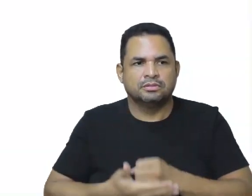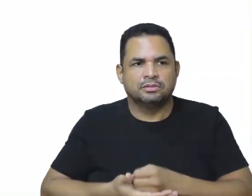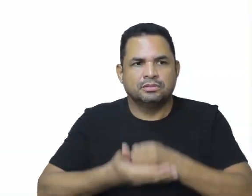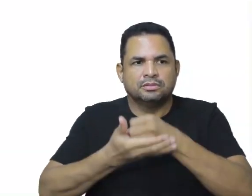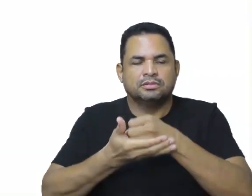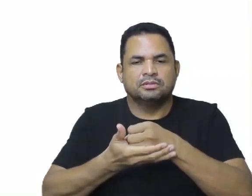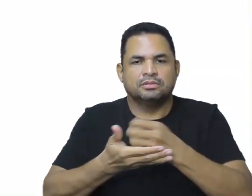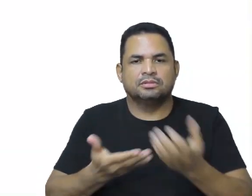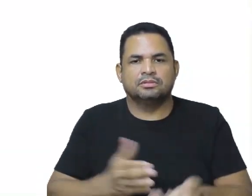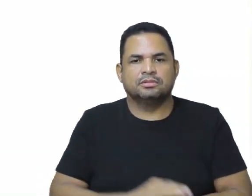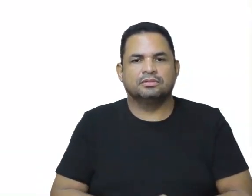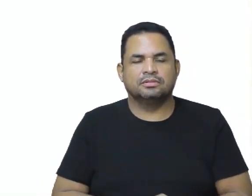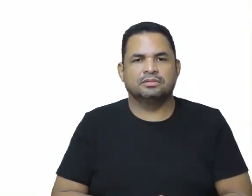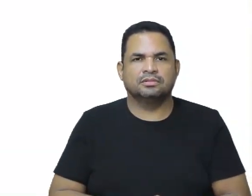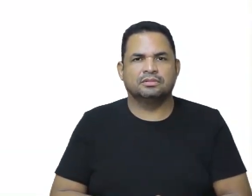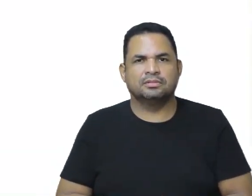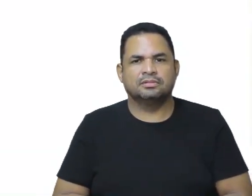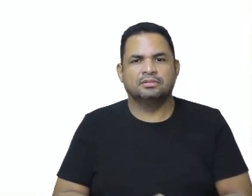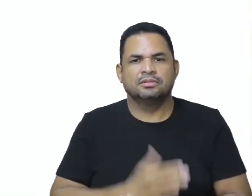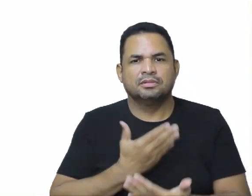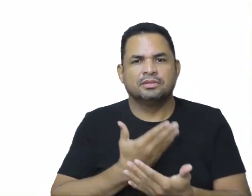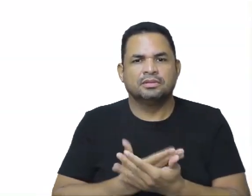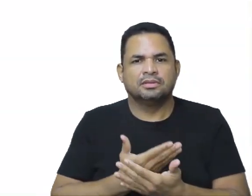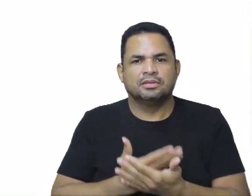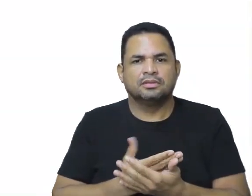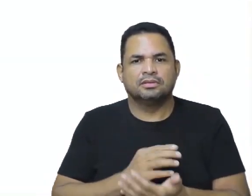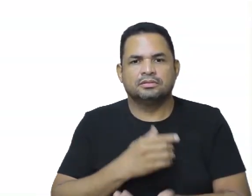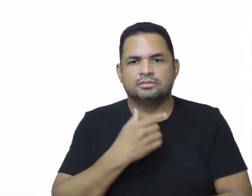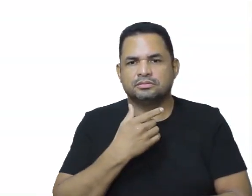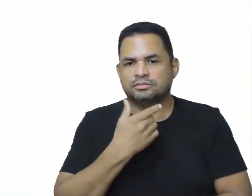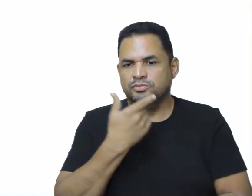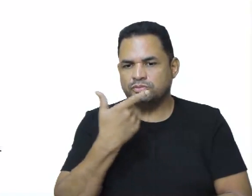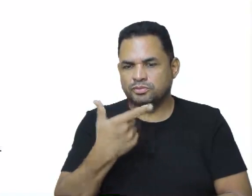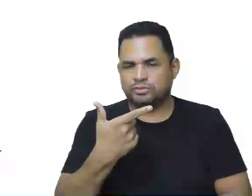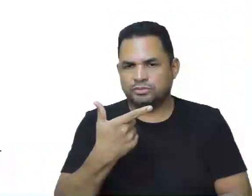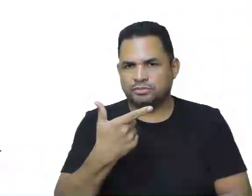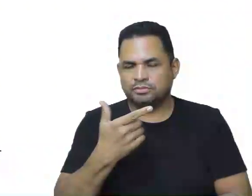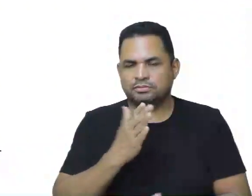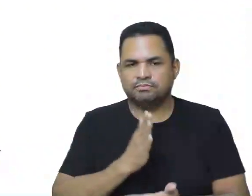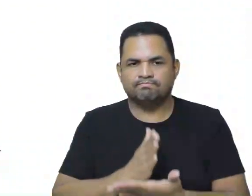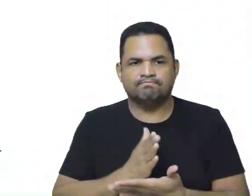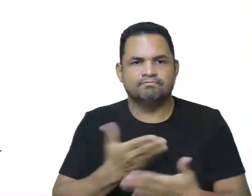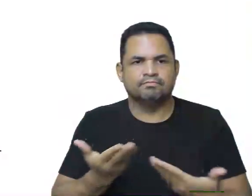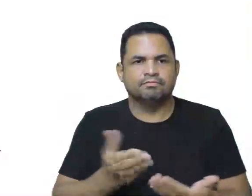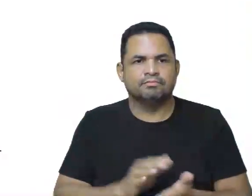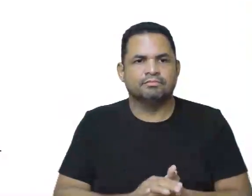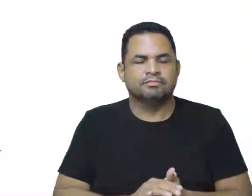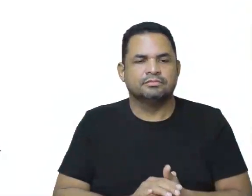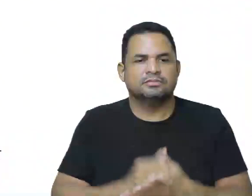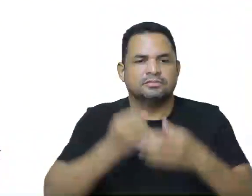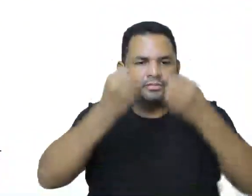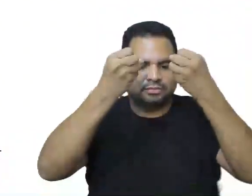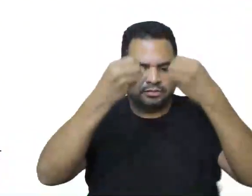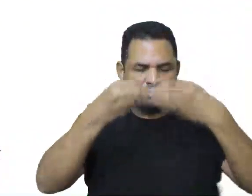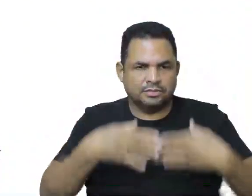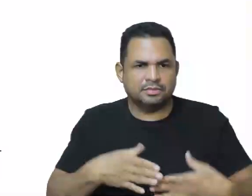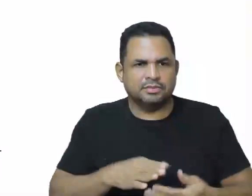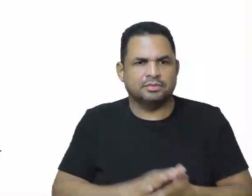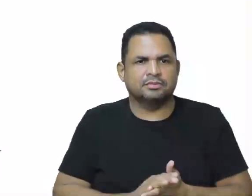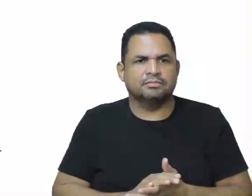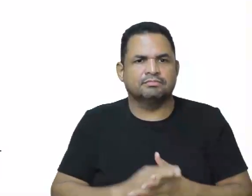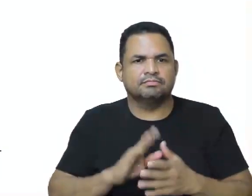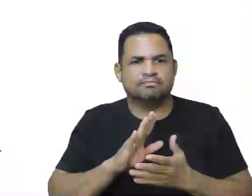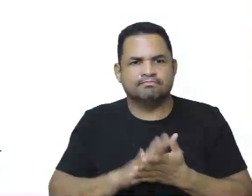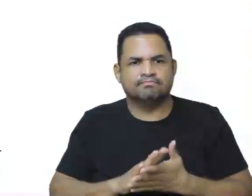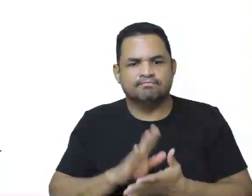desenvolvimento sustentável. Essa aula é a parte 2, beleza? Então abordamos temas sobre